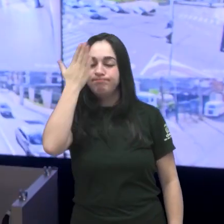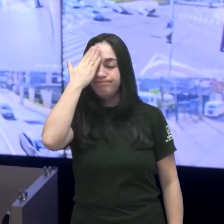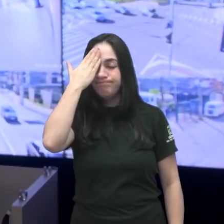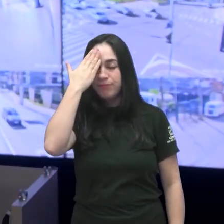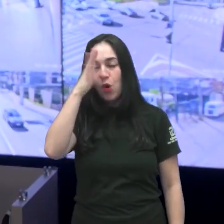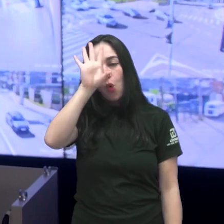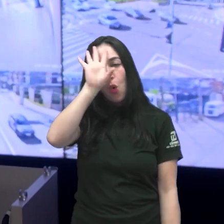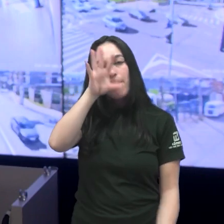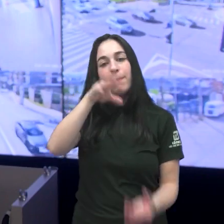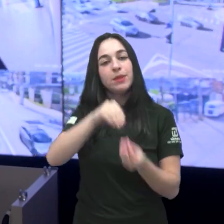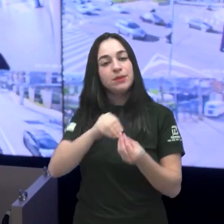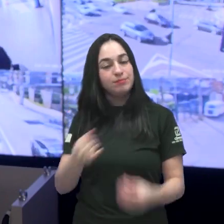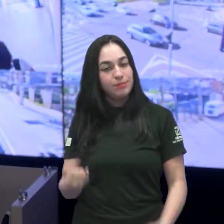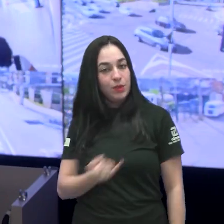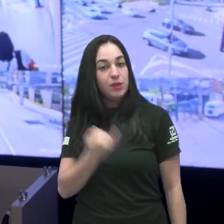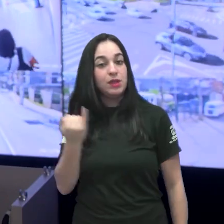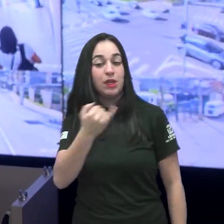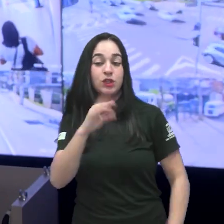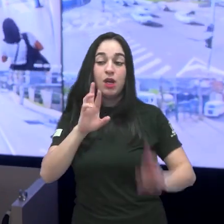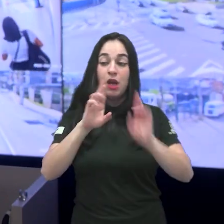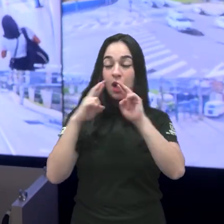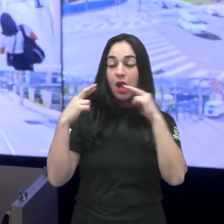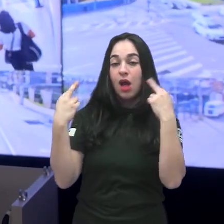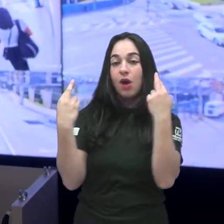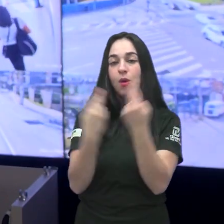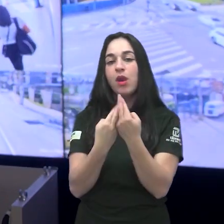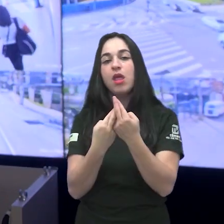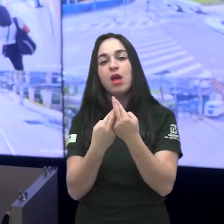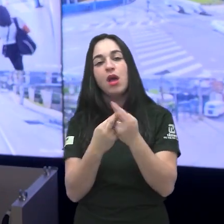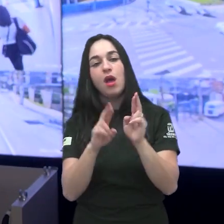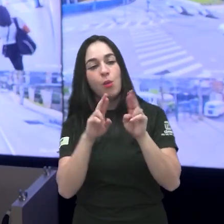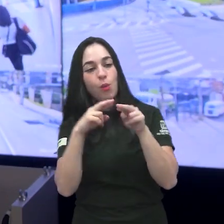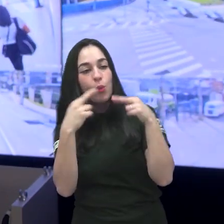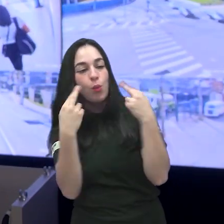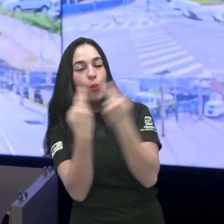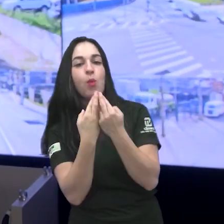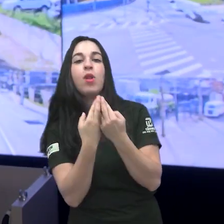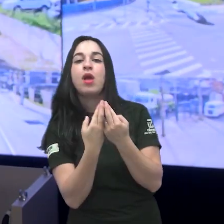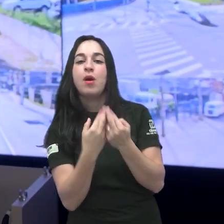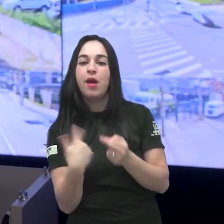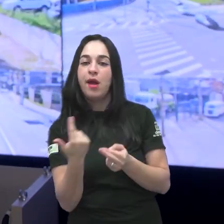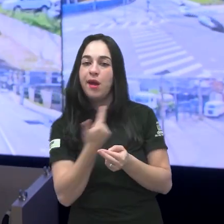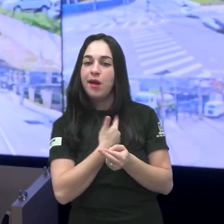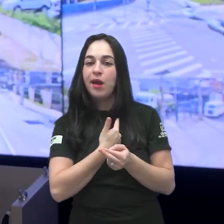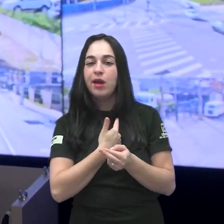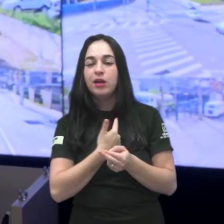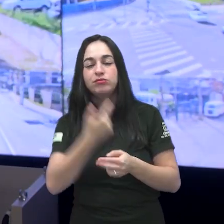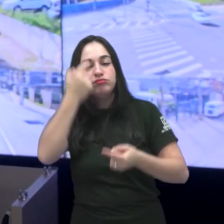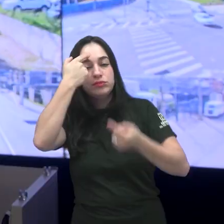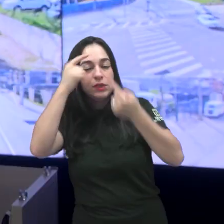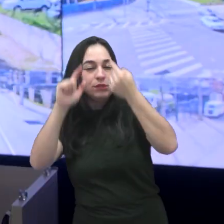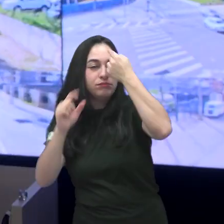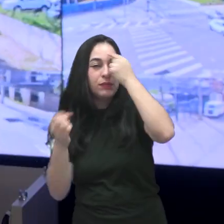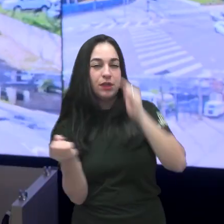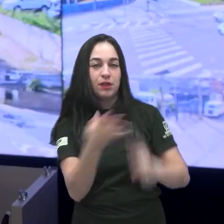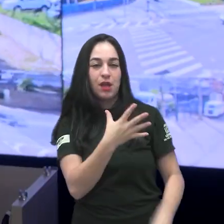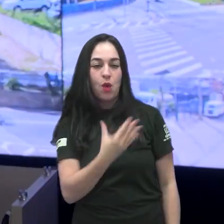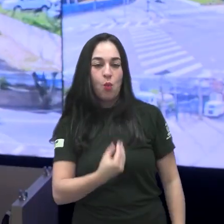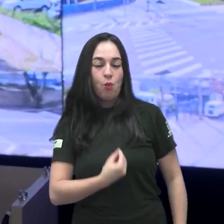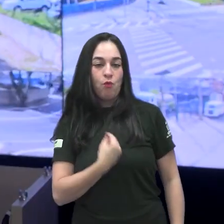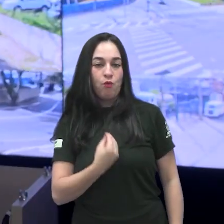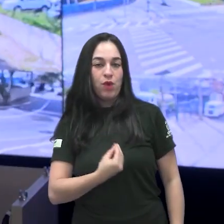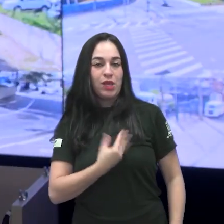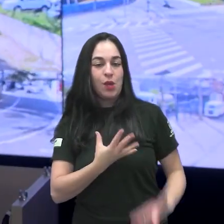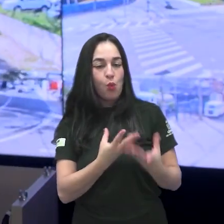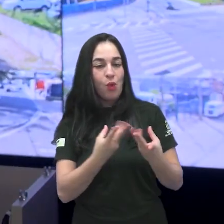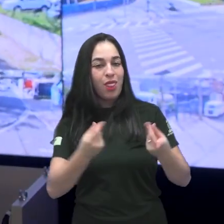de fato é extremamente importante. Então essas reuniões cada vez mais, né, sendo feitas para que a gente possa cada vez mais procurar ali trazer melhor